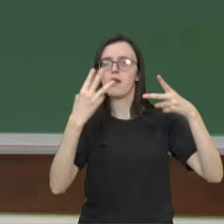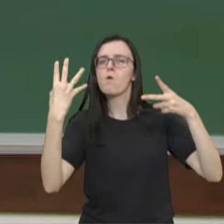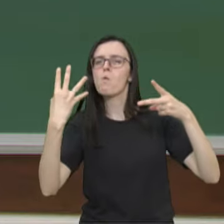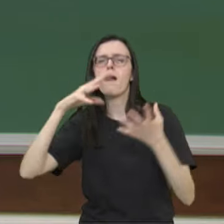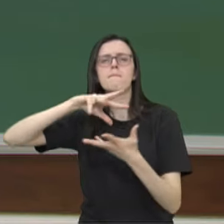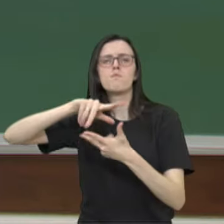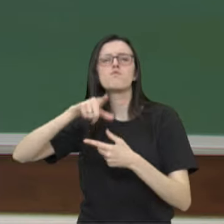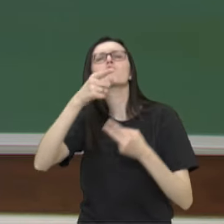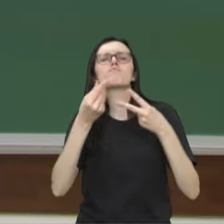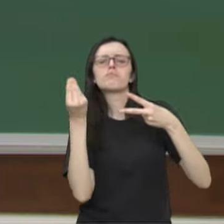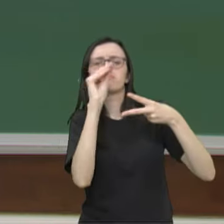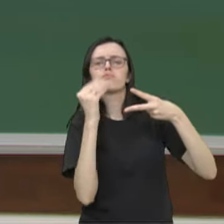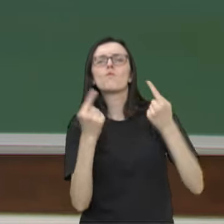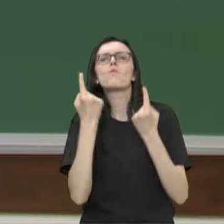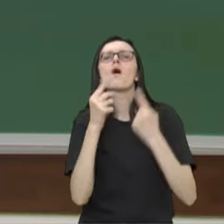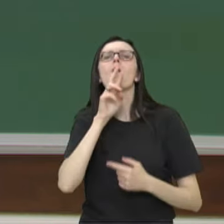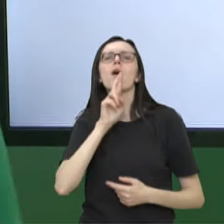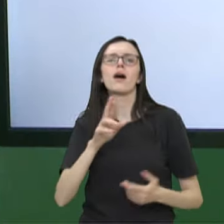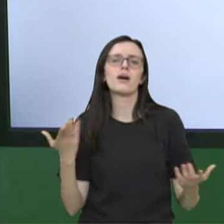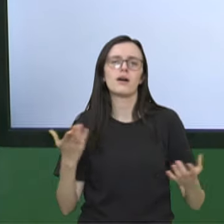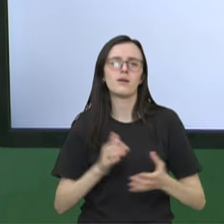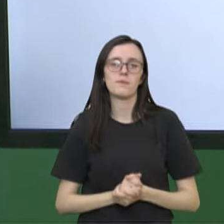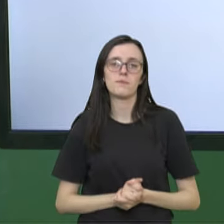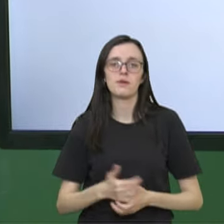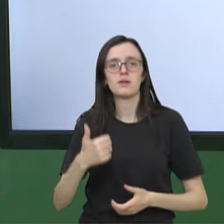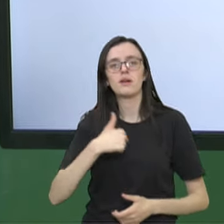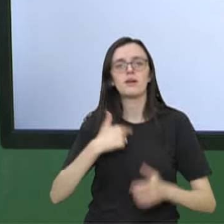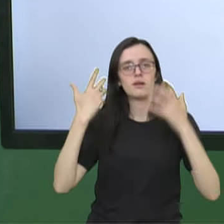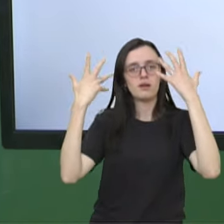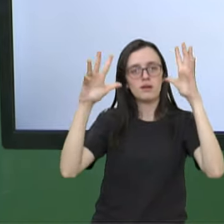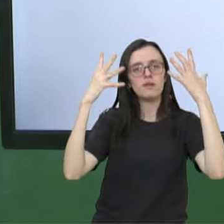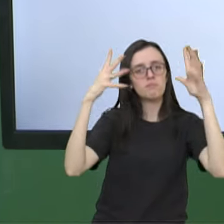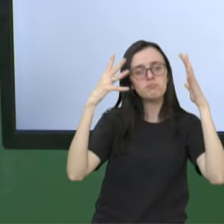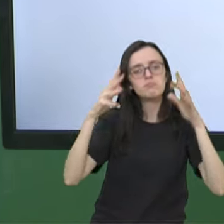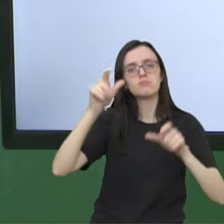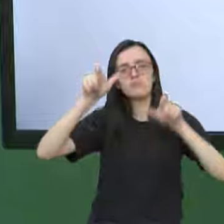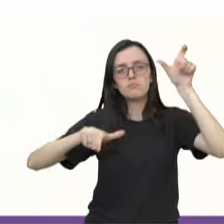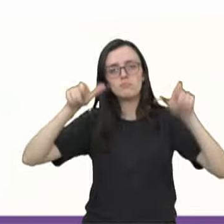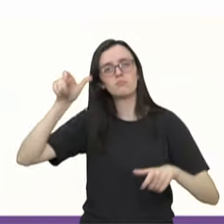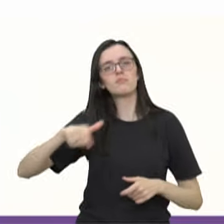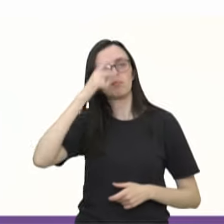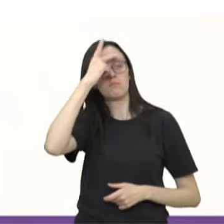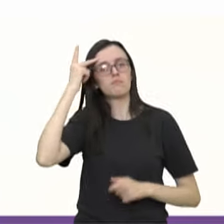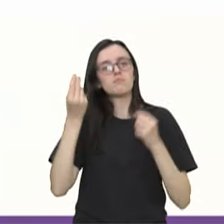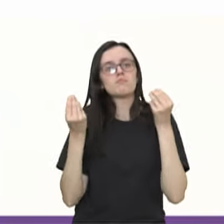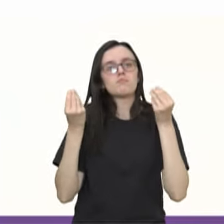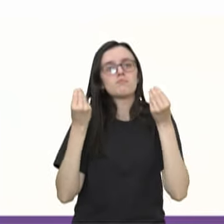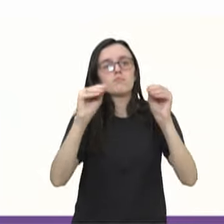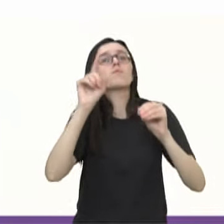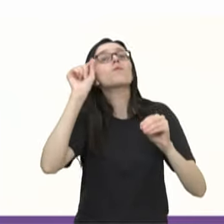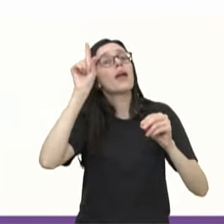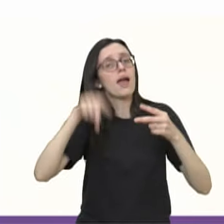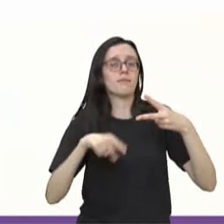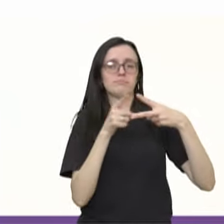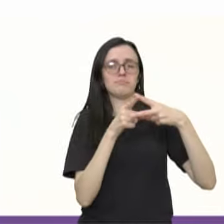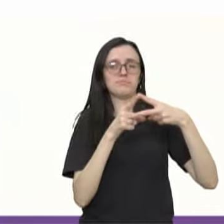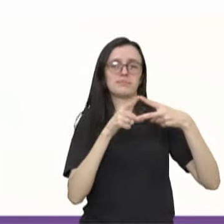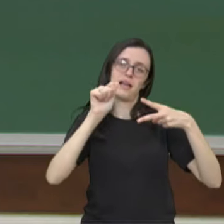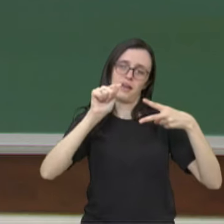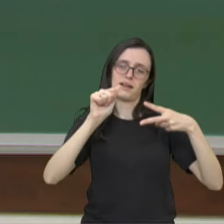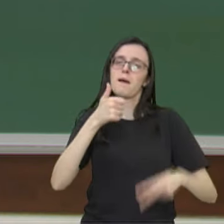que vocês colocaram lá? Eu parabenizo aí o pessoal que colocou a alternativa A,